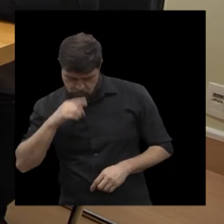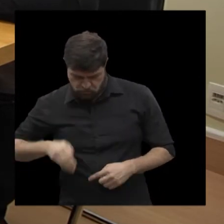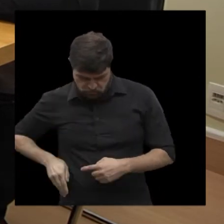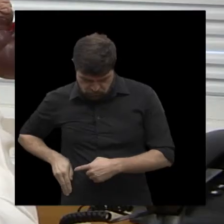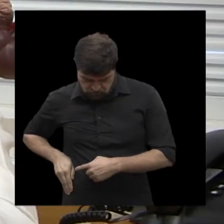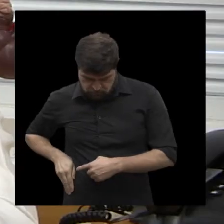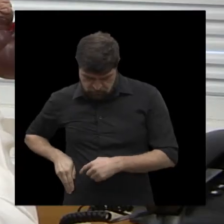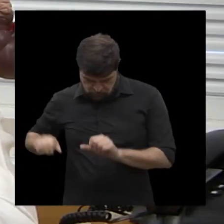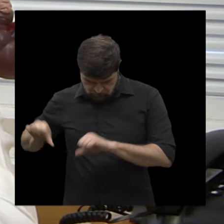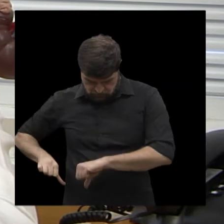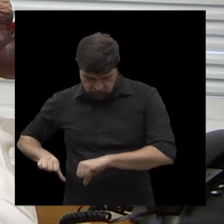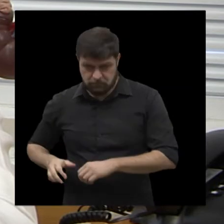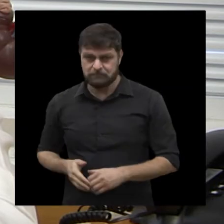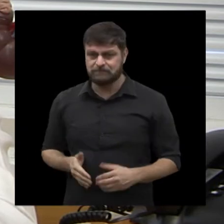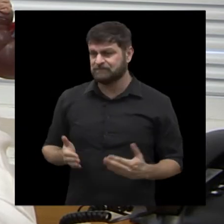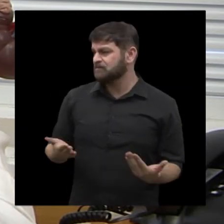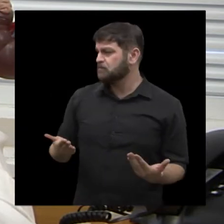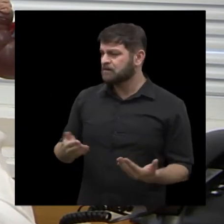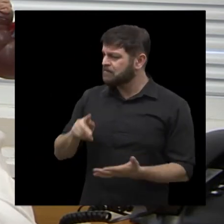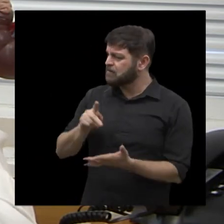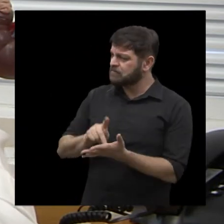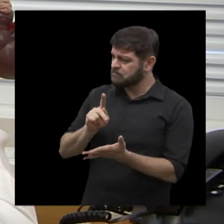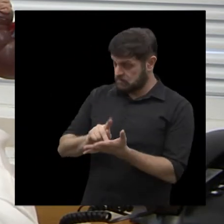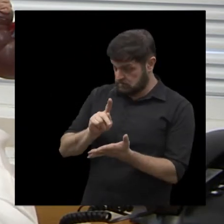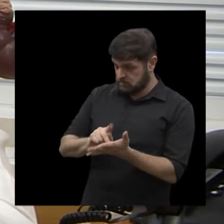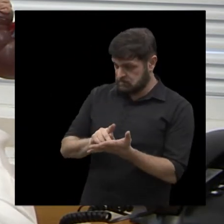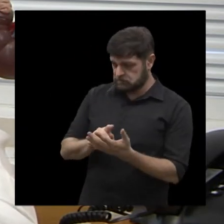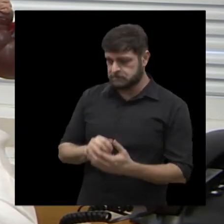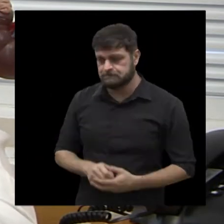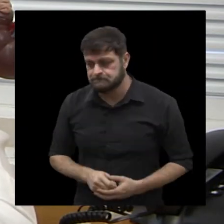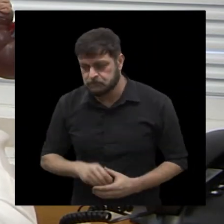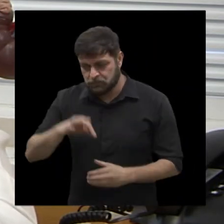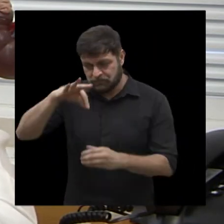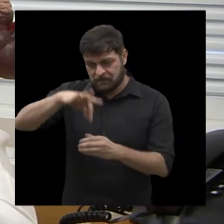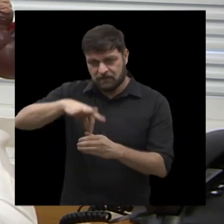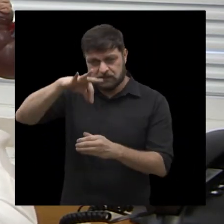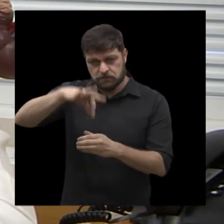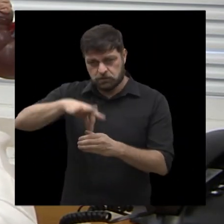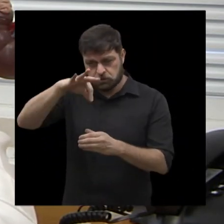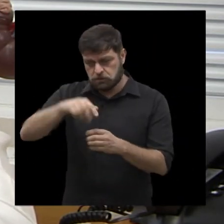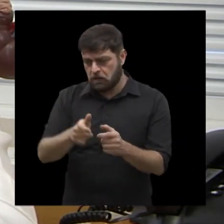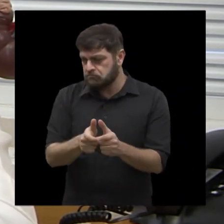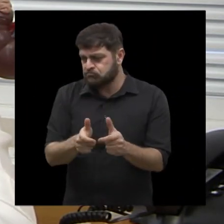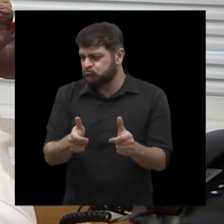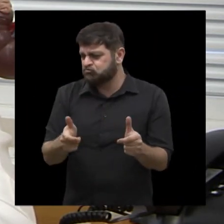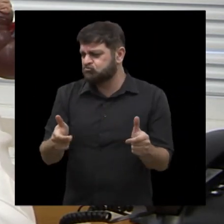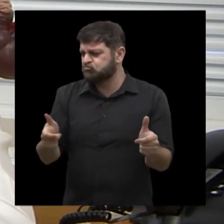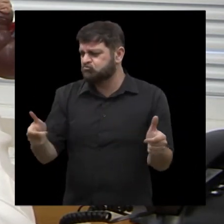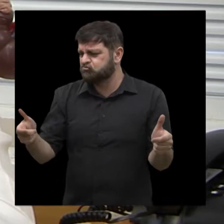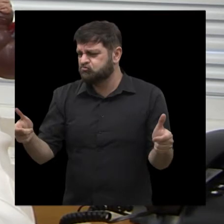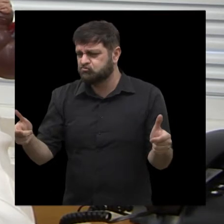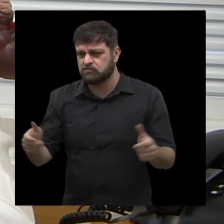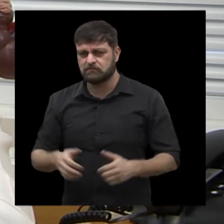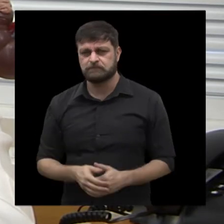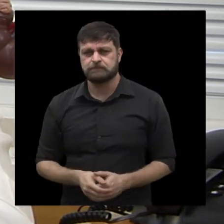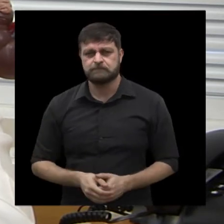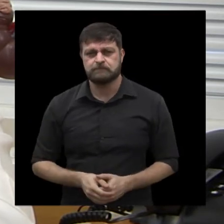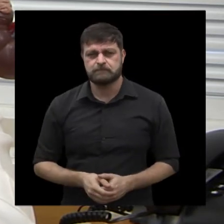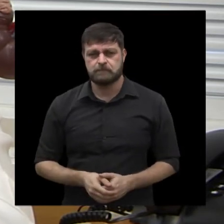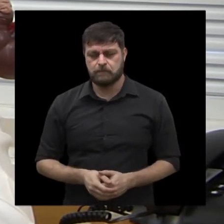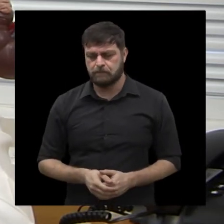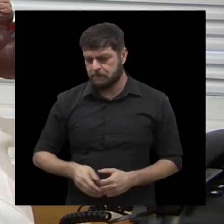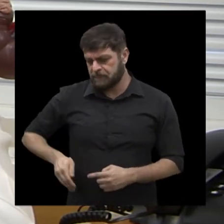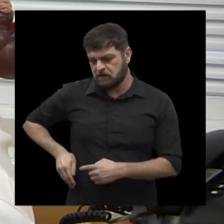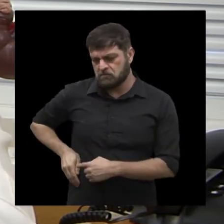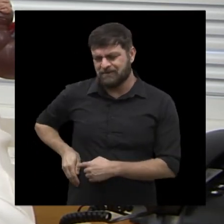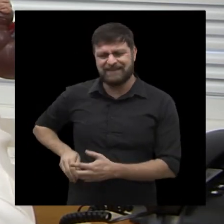rins? Então, na verdade, esses chás, a maior parte deles, né, assim, para os